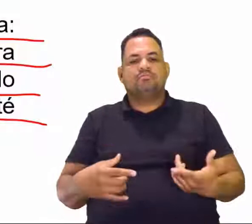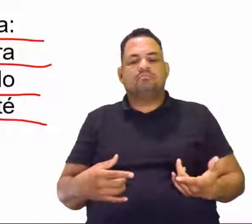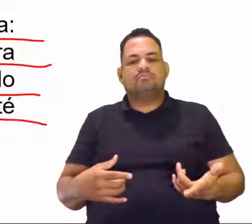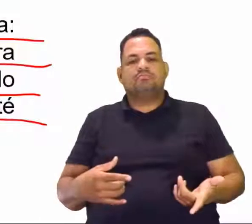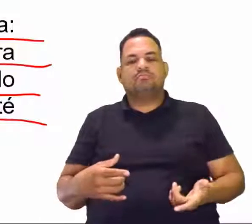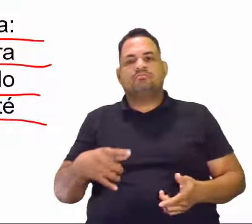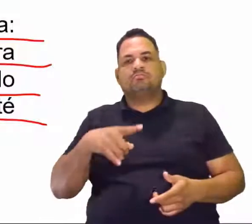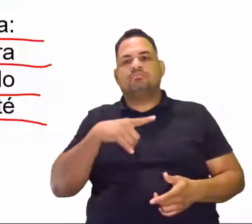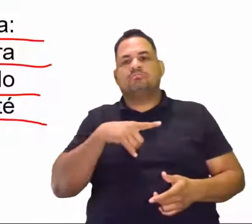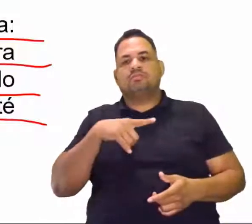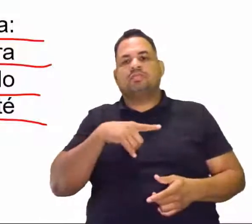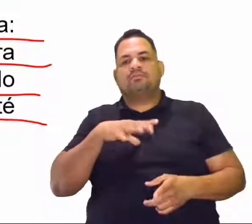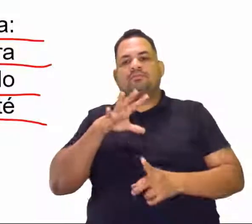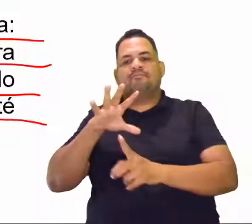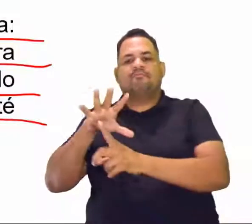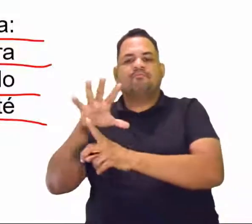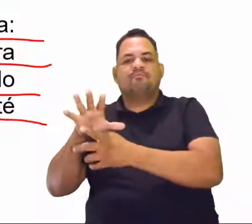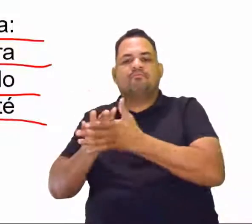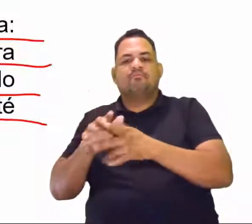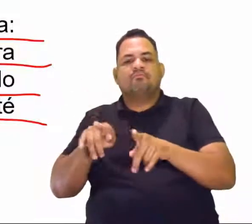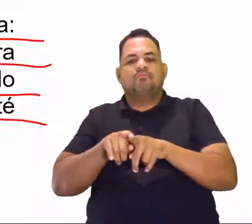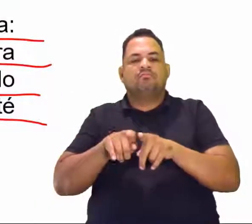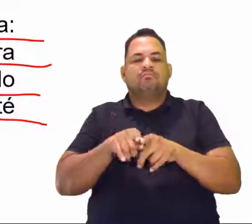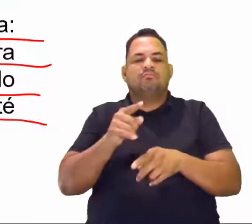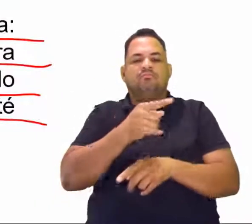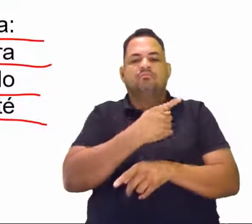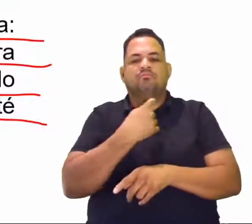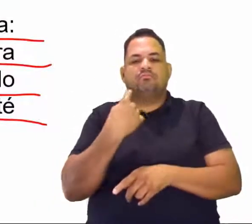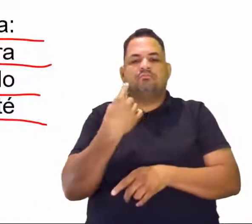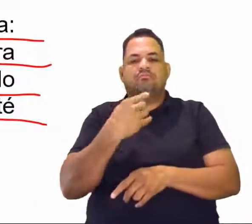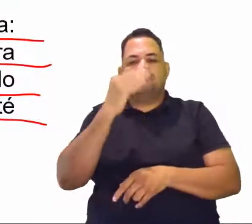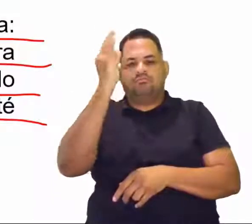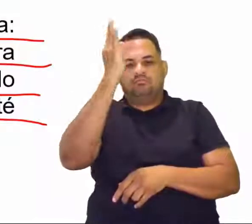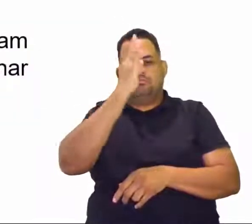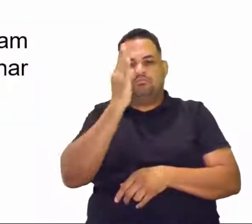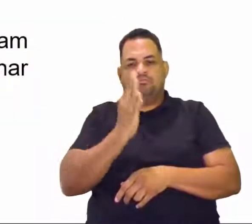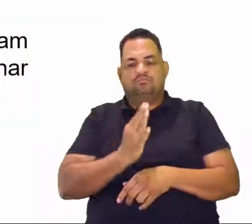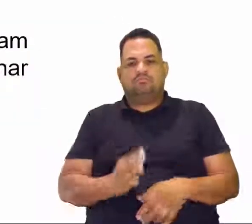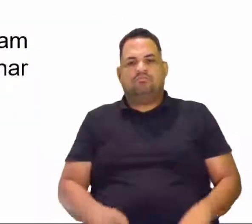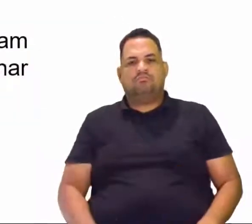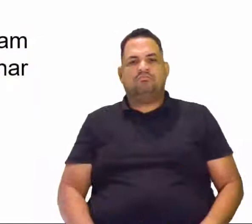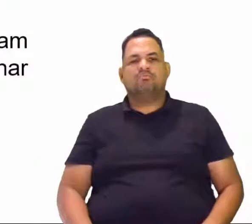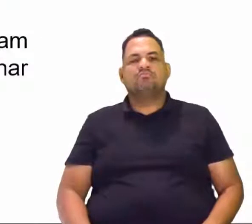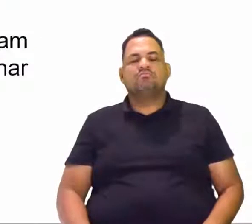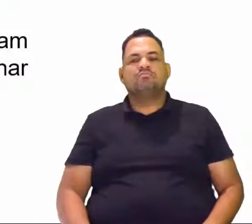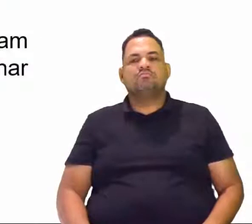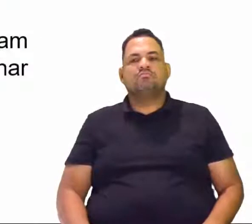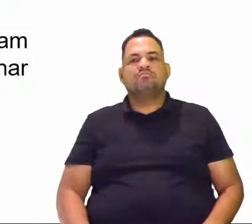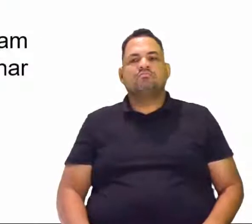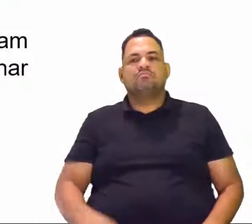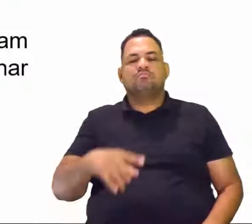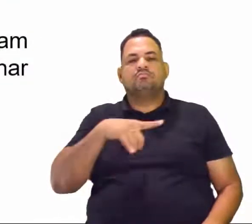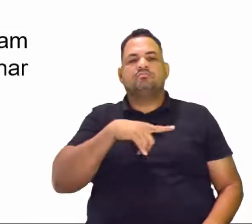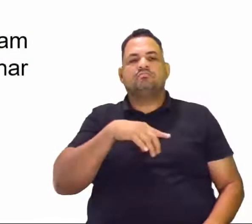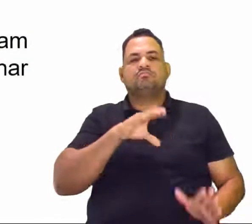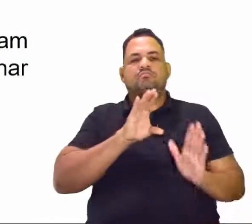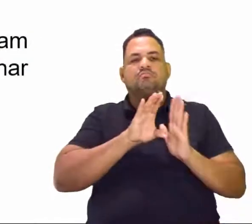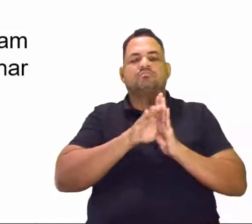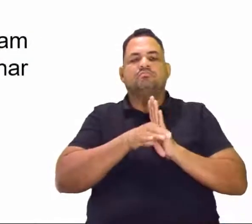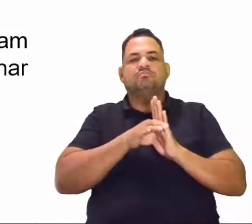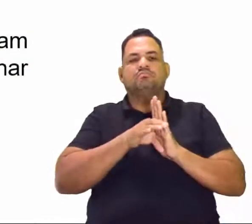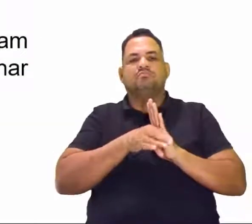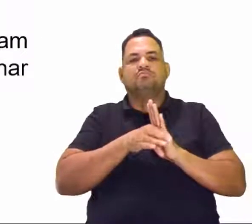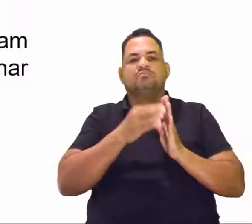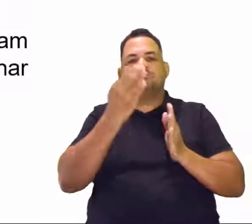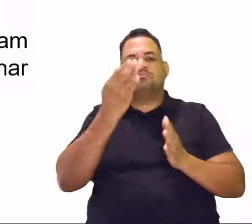isso teve um reflexo também aqui dentro do nosso país E aí eu trago um conceito para vocês que eu achei que